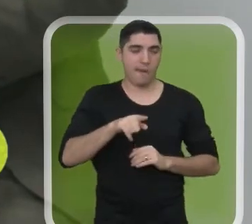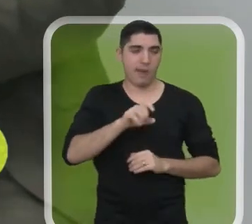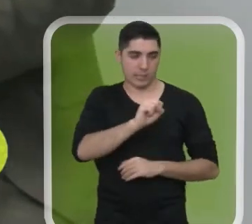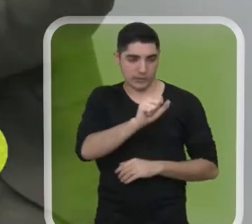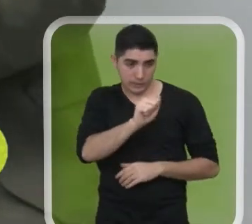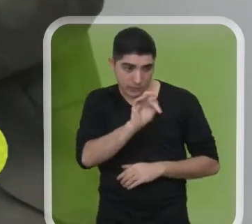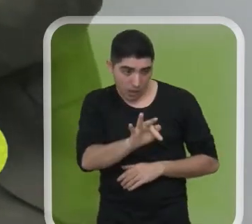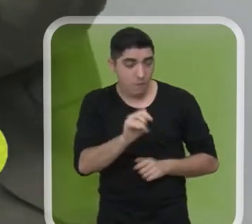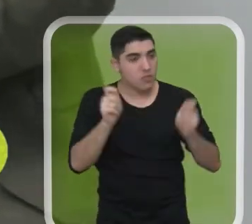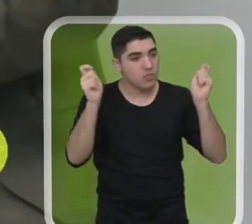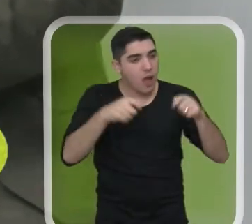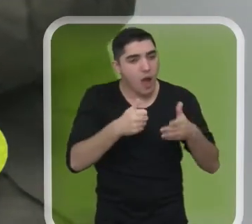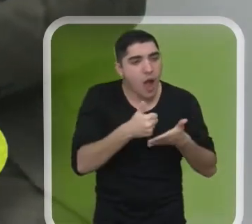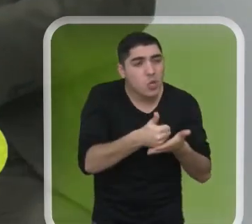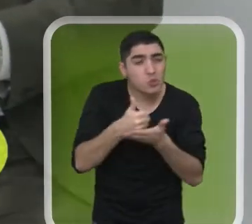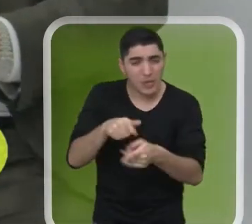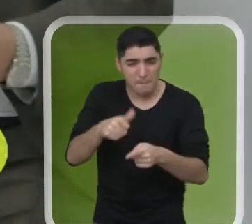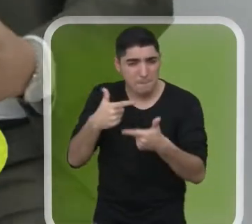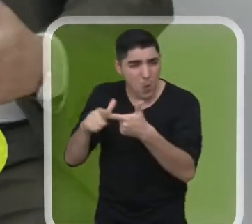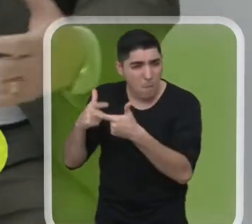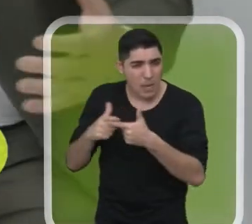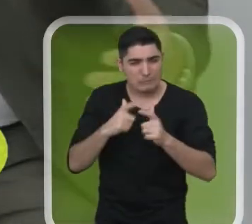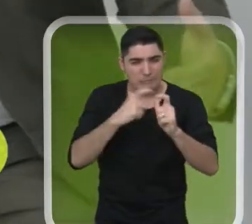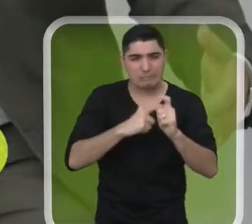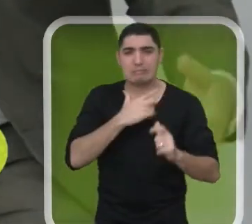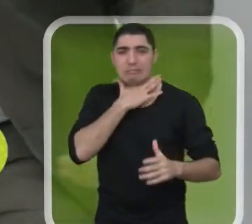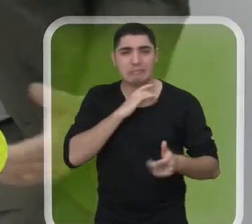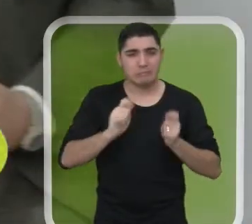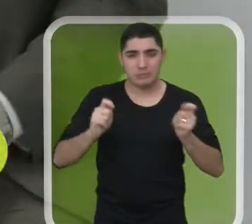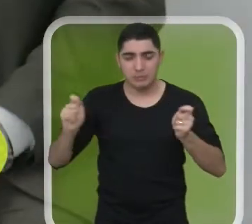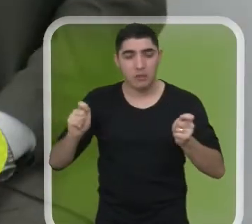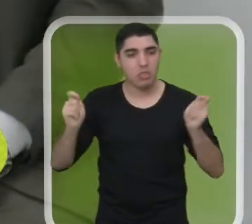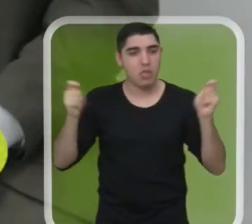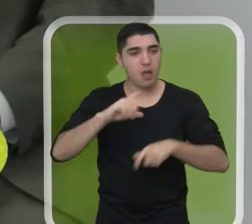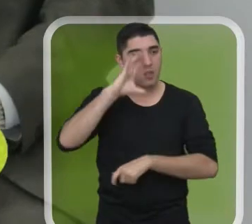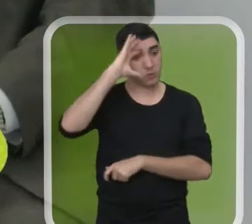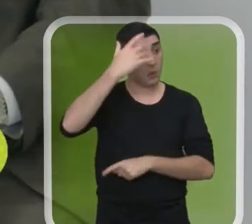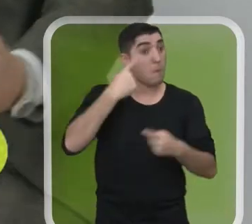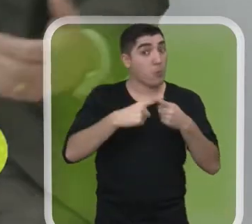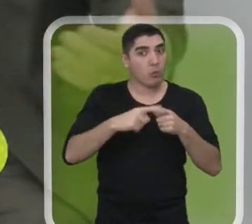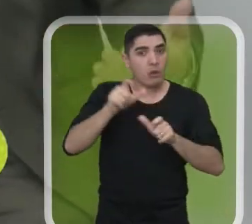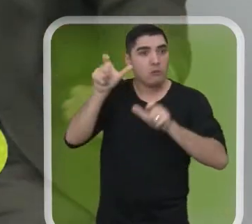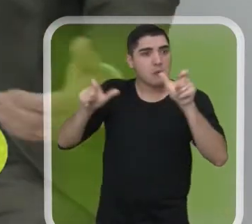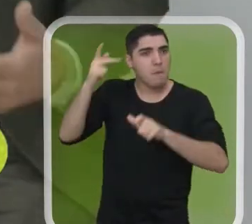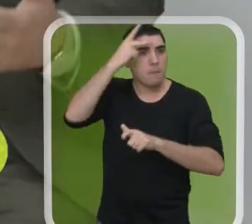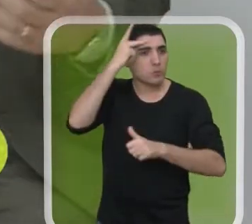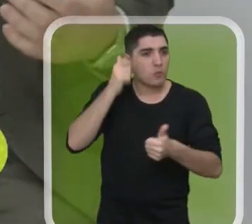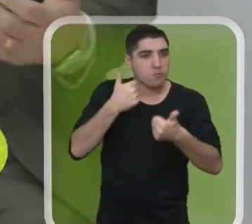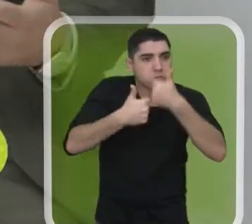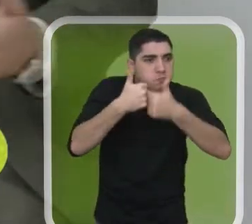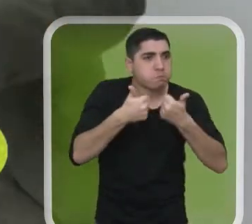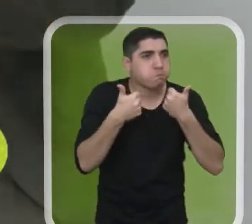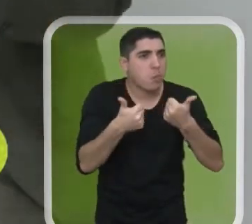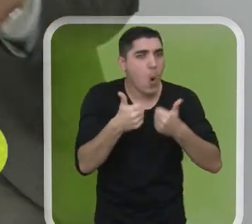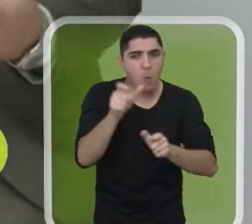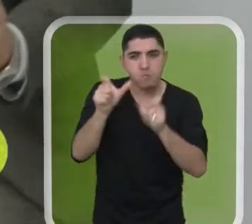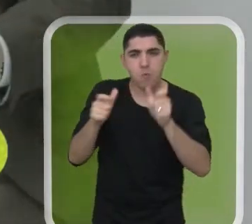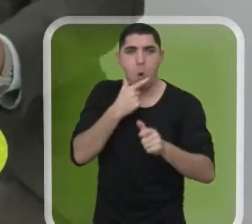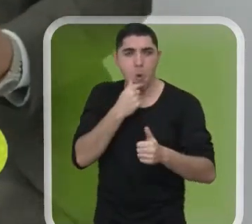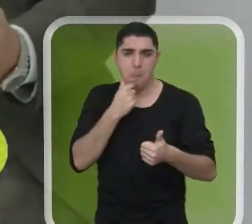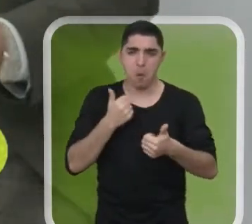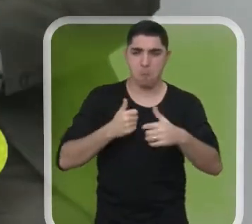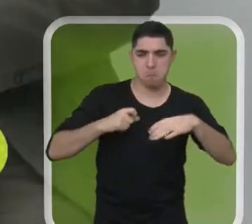que para corrigir esse problema. Porque esses clubes, que eram os grandes formadores de atleta, né? Os atletas vêm normalmente dos clubes pequenos, né? A grande